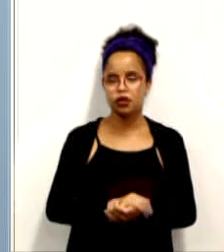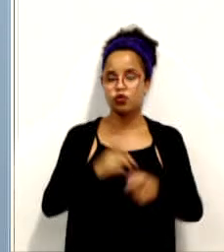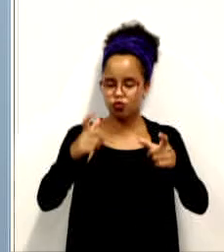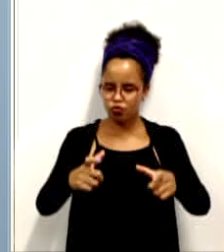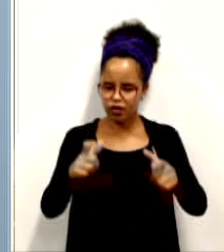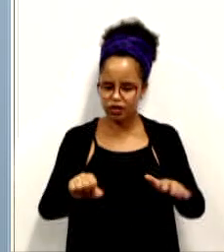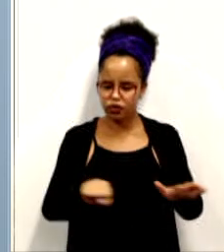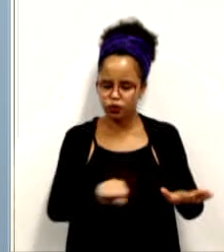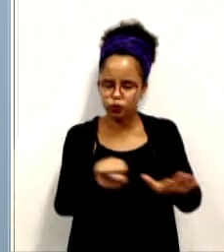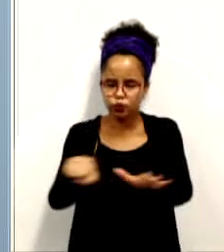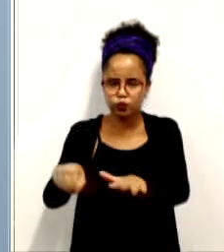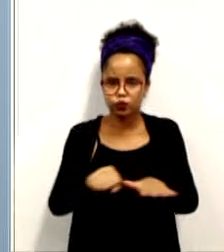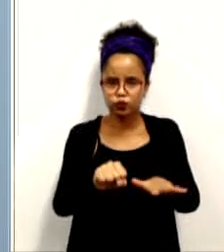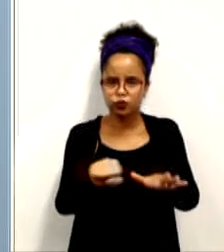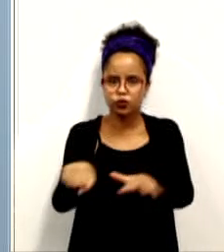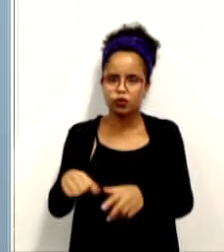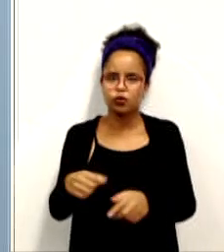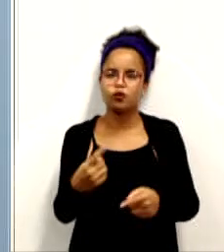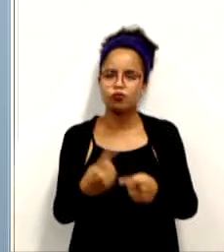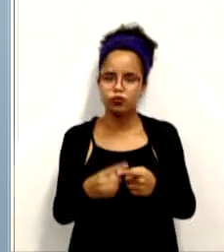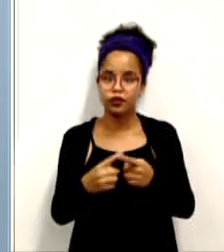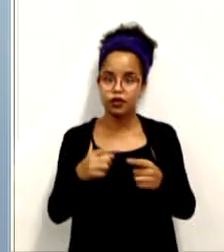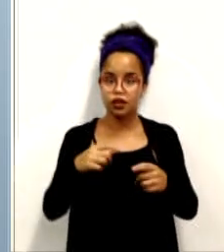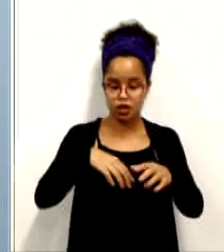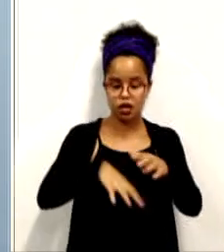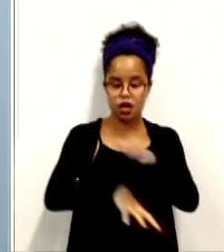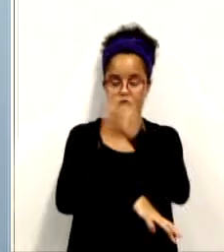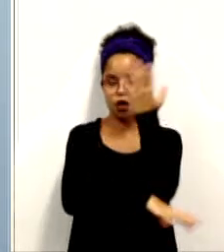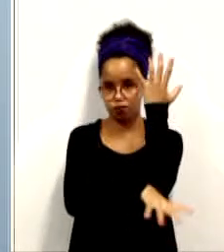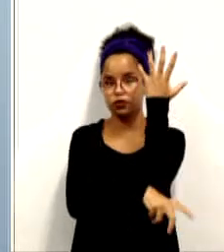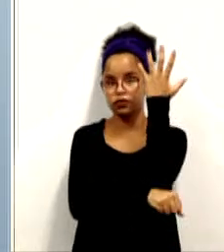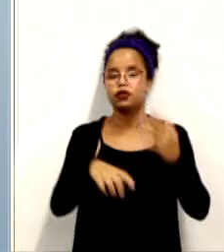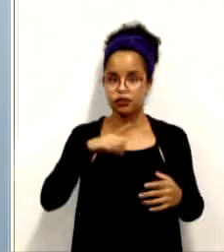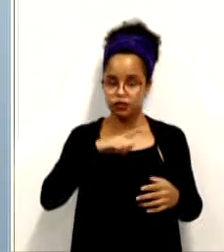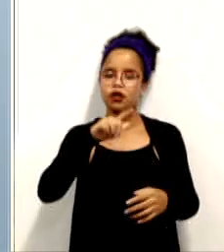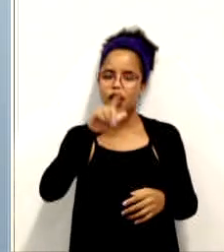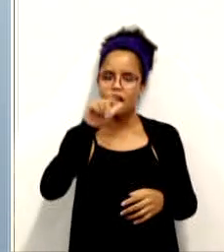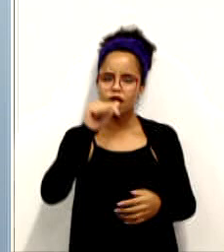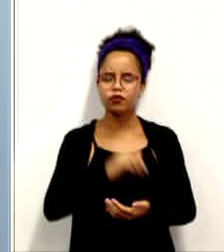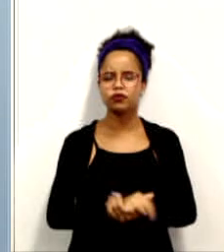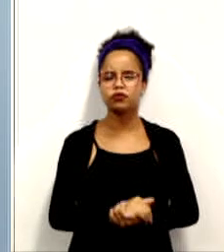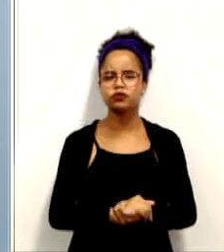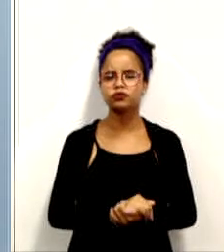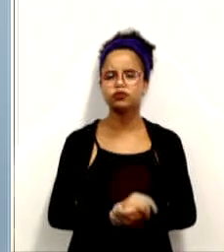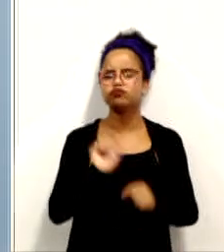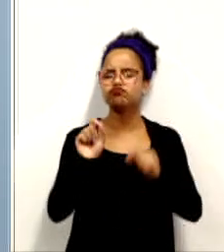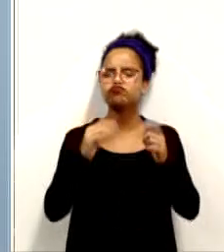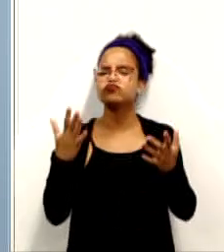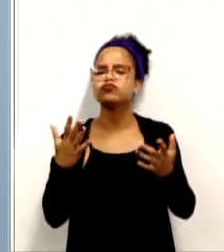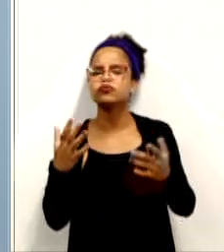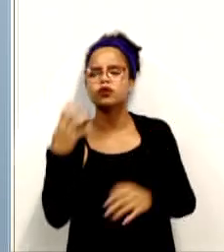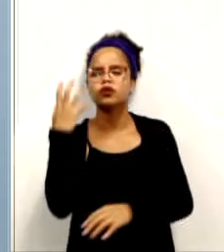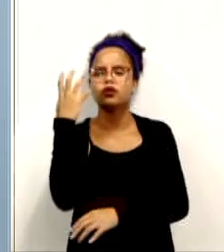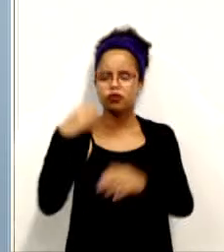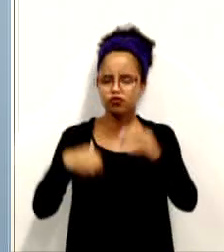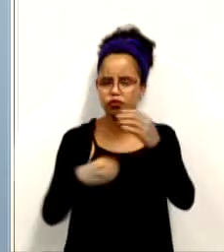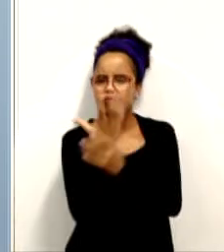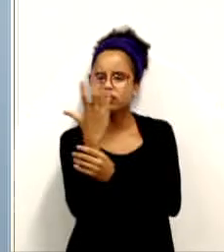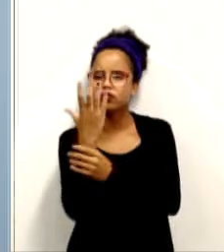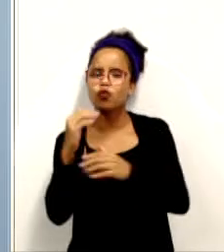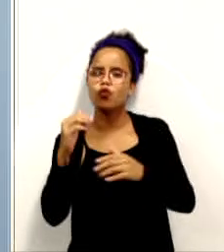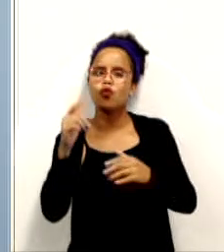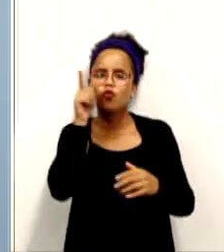também acumula água, né? Vamos pensar mais um pouquinho, que planta é essa que consegue se desenvolver